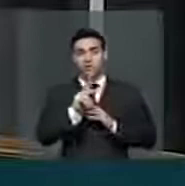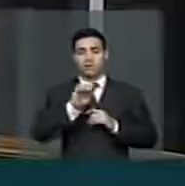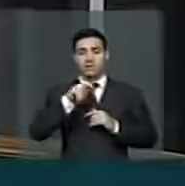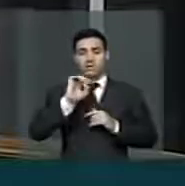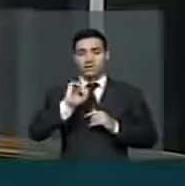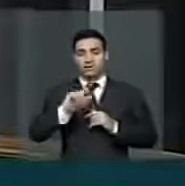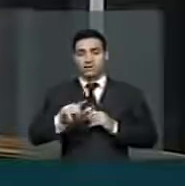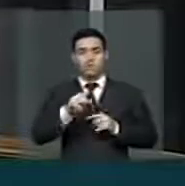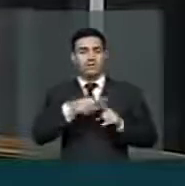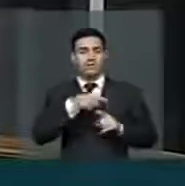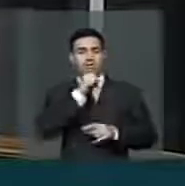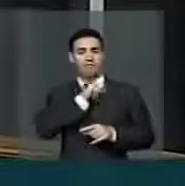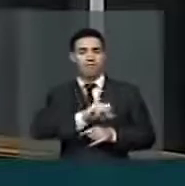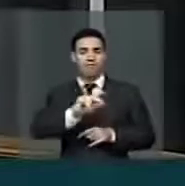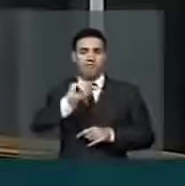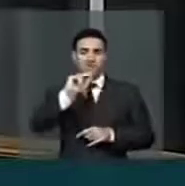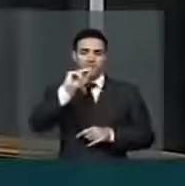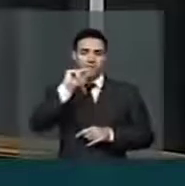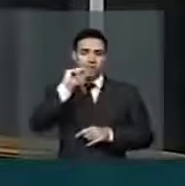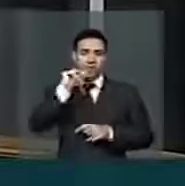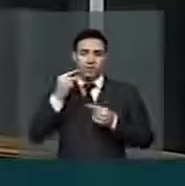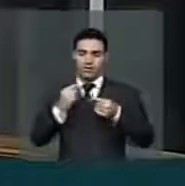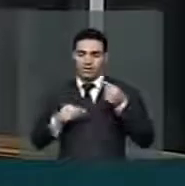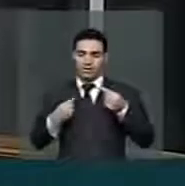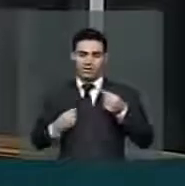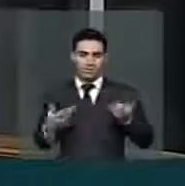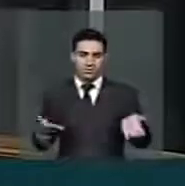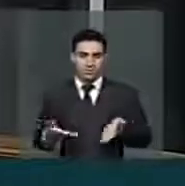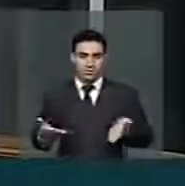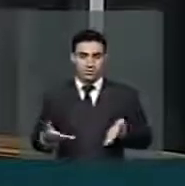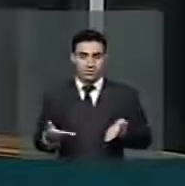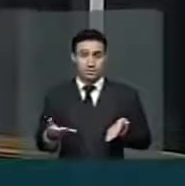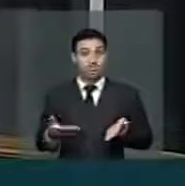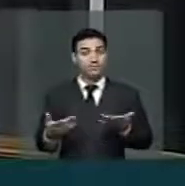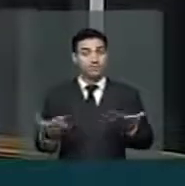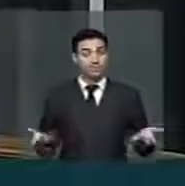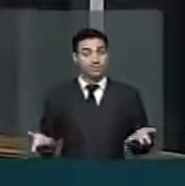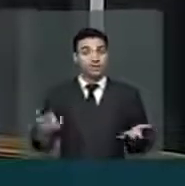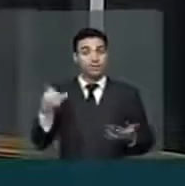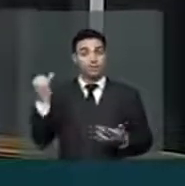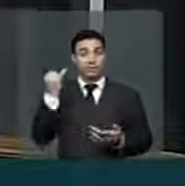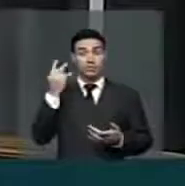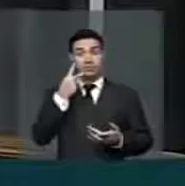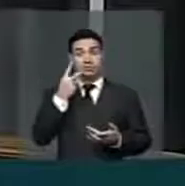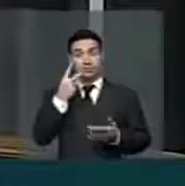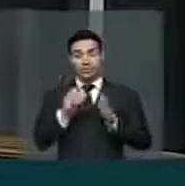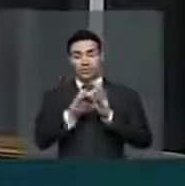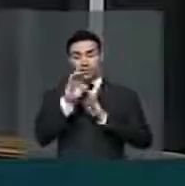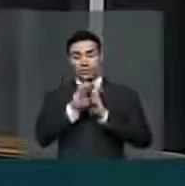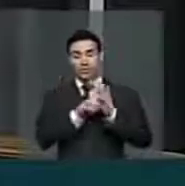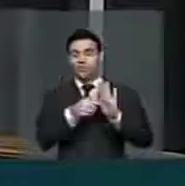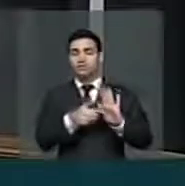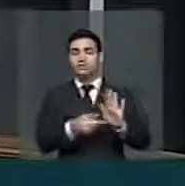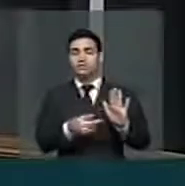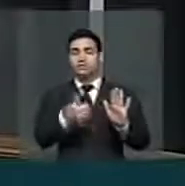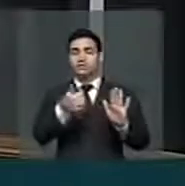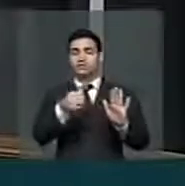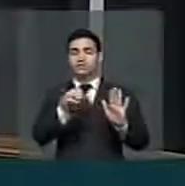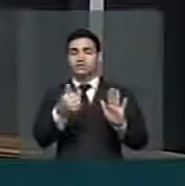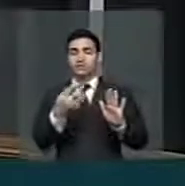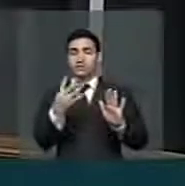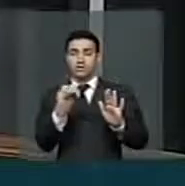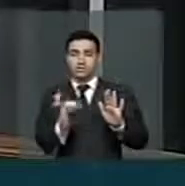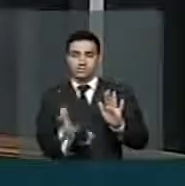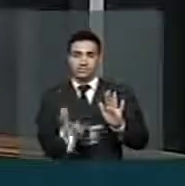completamente defasado ao tempo em que vivemos, basta lembrar que o Código em vigor data de